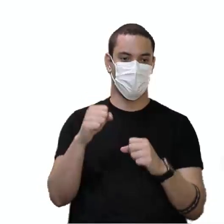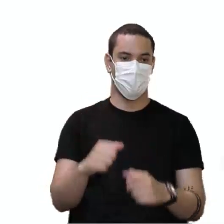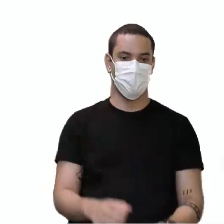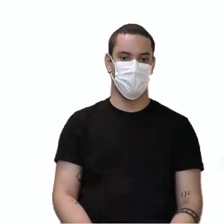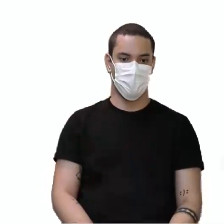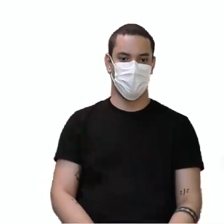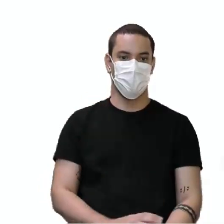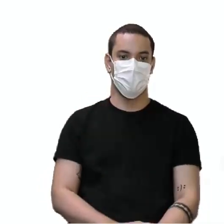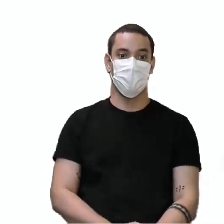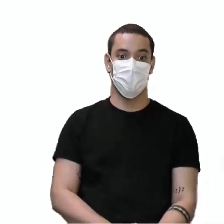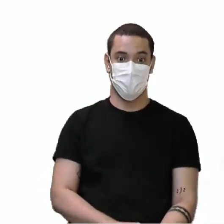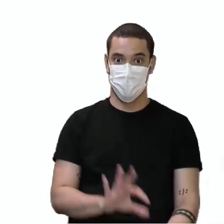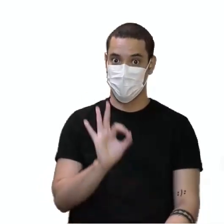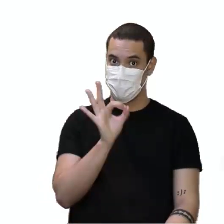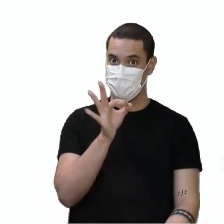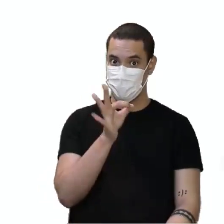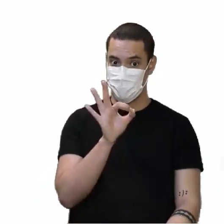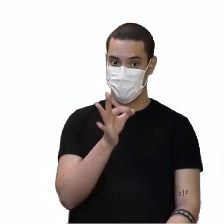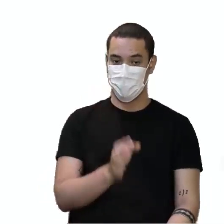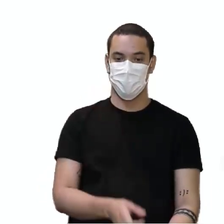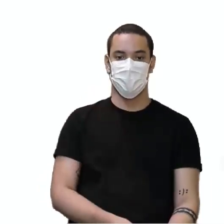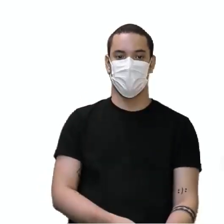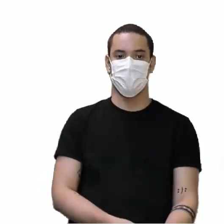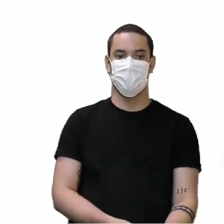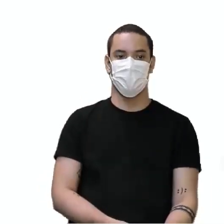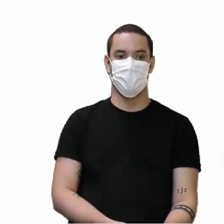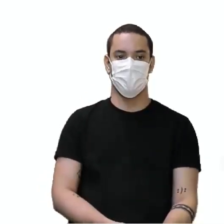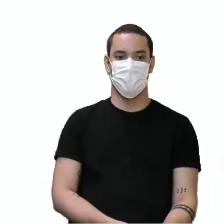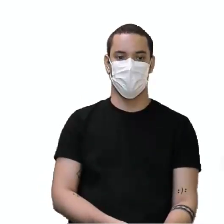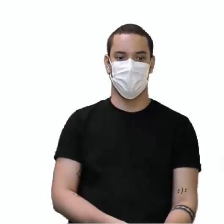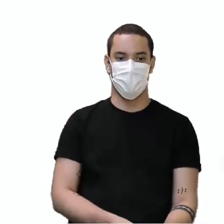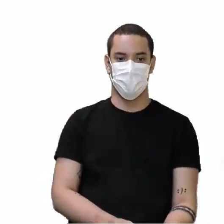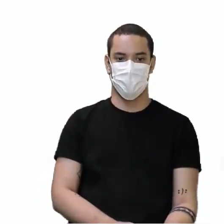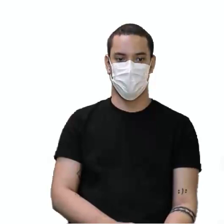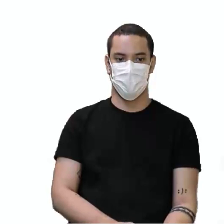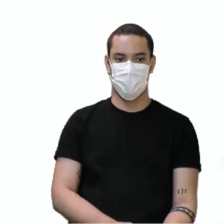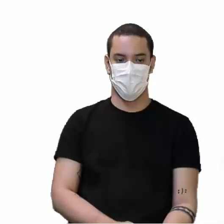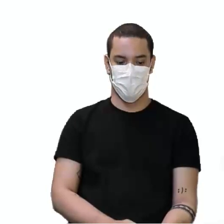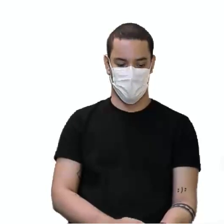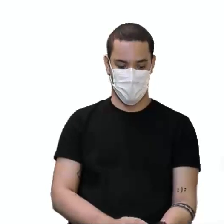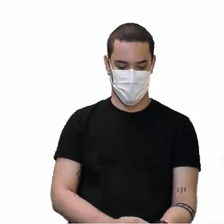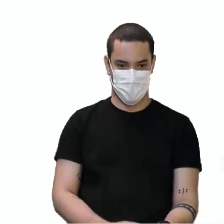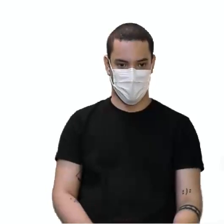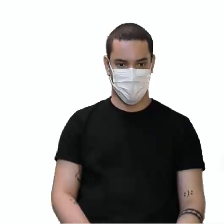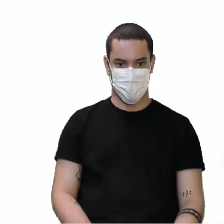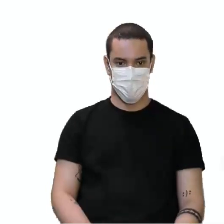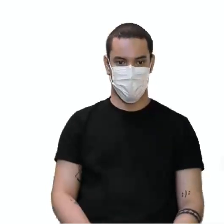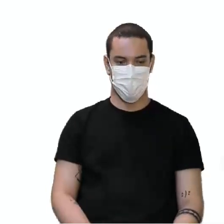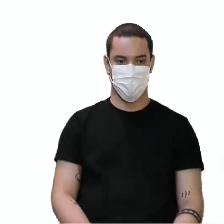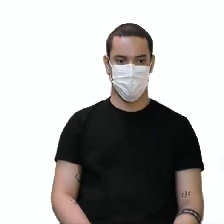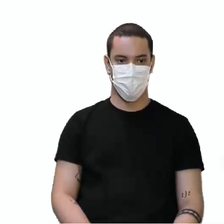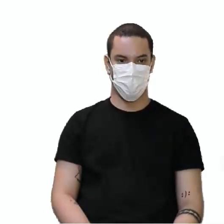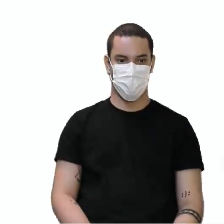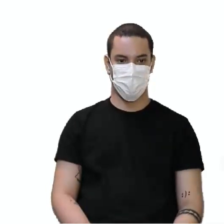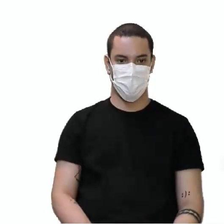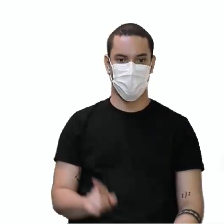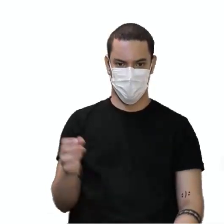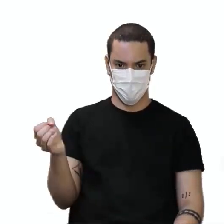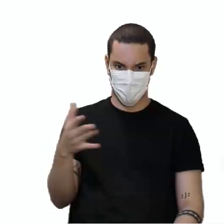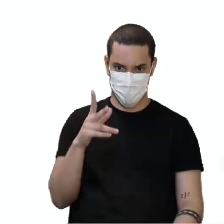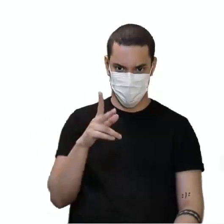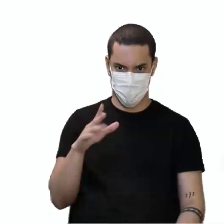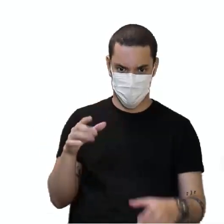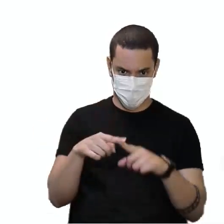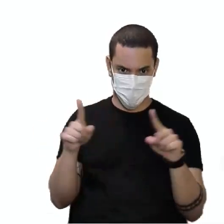perigoso. Check. É exatamente a resposta correta, a letra D. Exatamente isso. Ele será o novo professor da